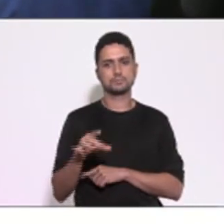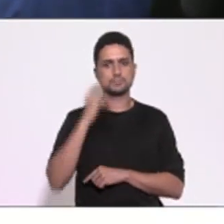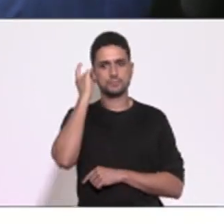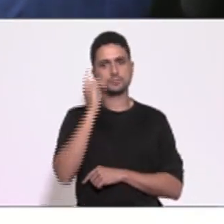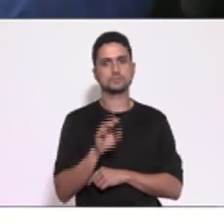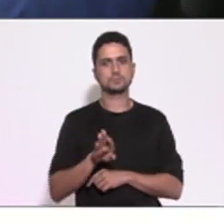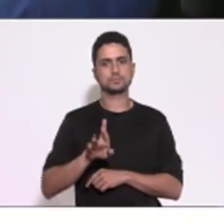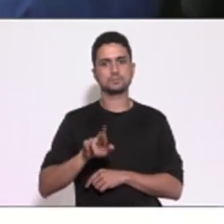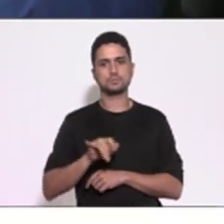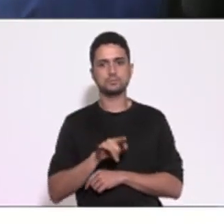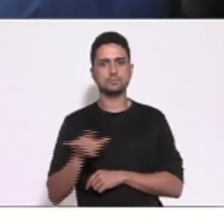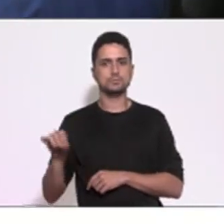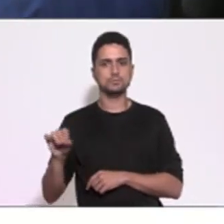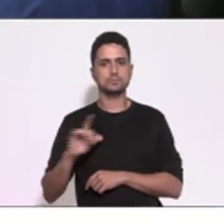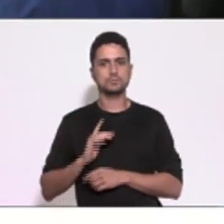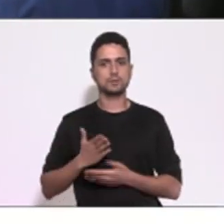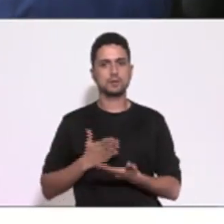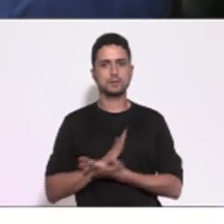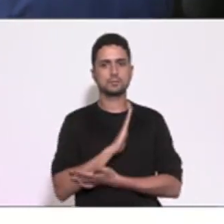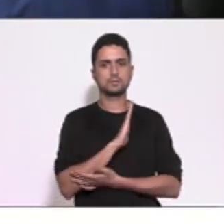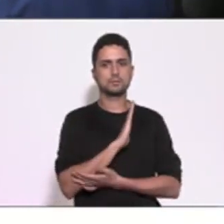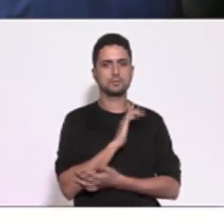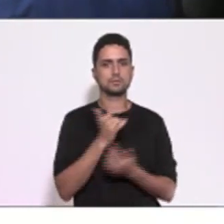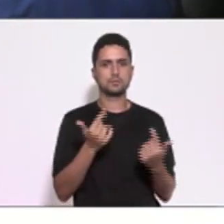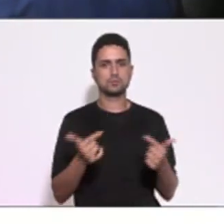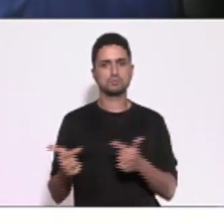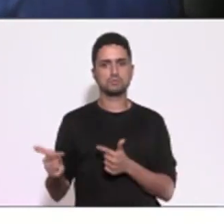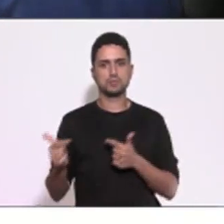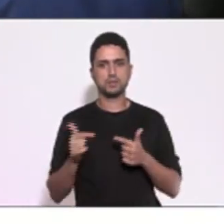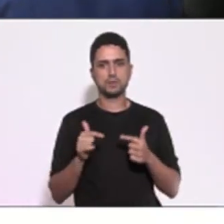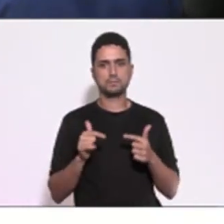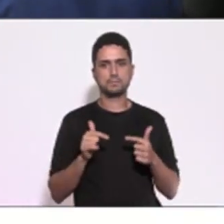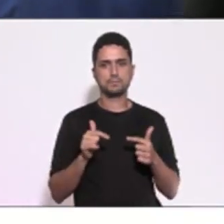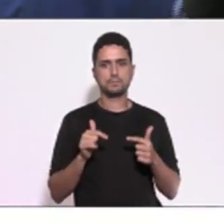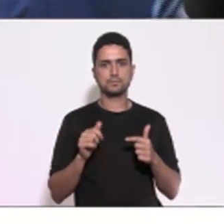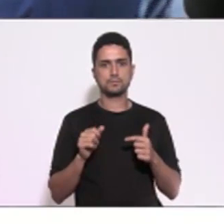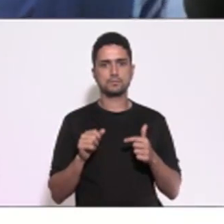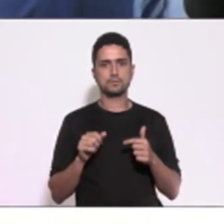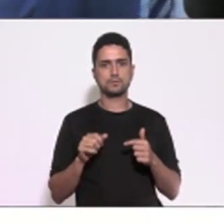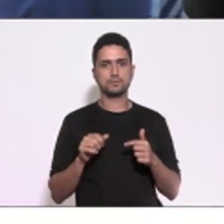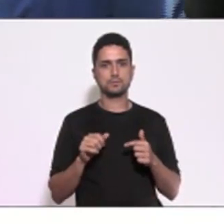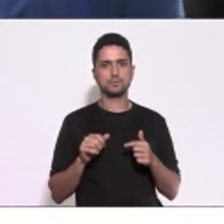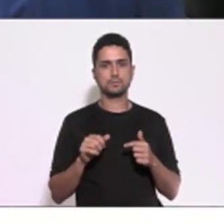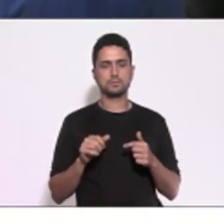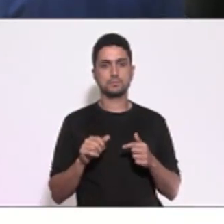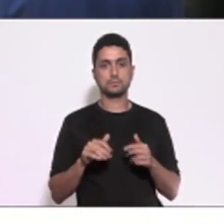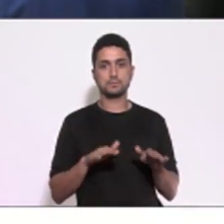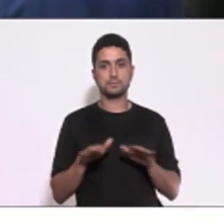que aprovam nesse como estão aprovada. Nada mais havendo a tratar na ordem do dia. Os deputados que queiram